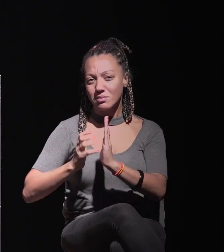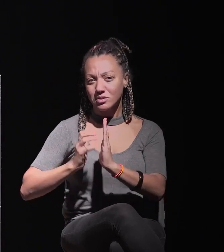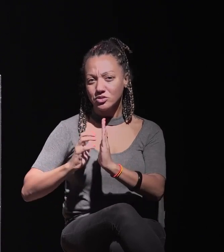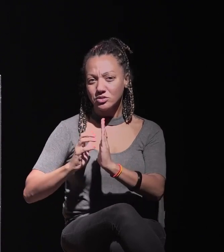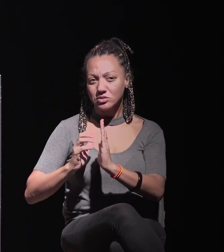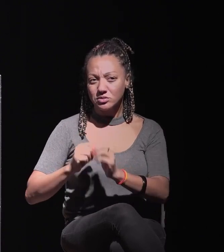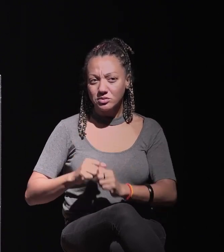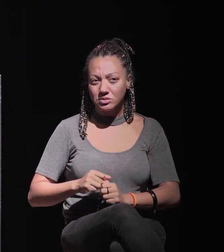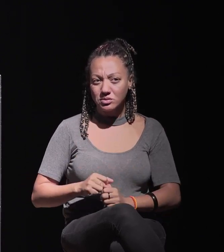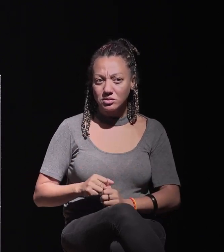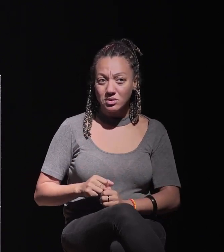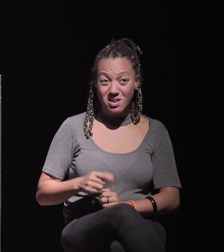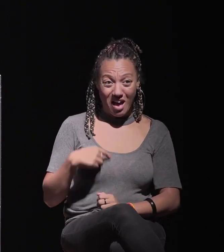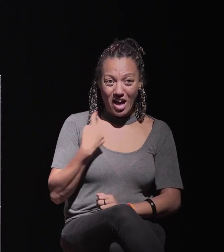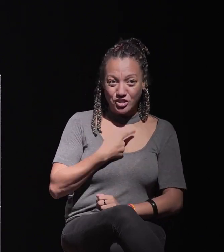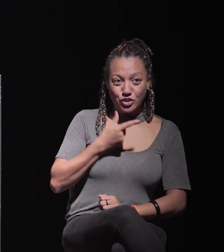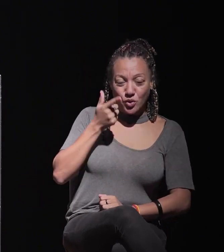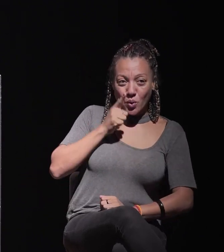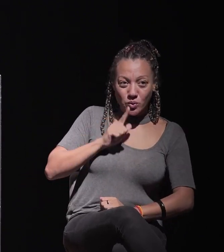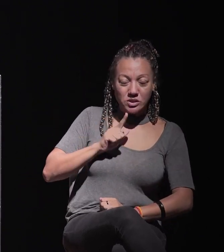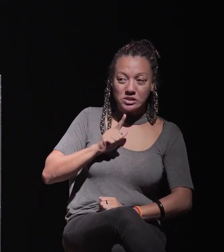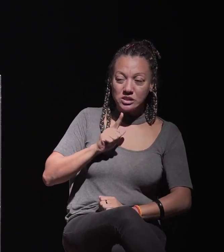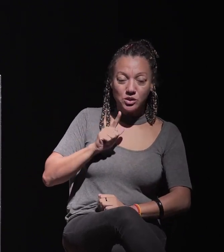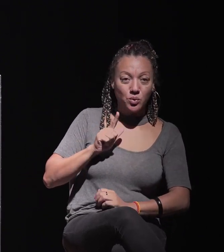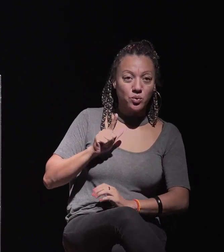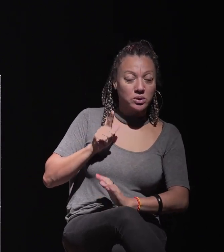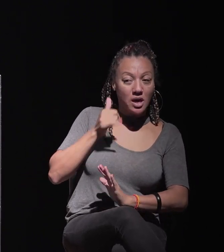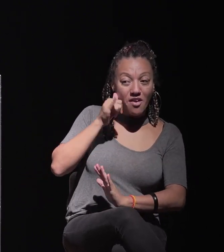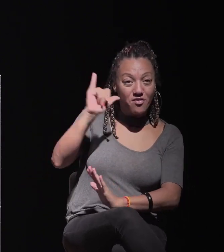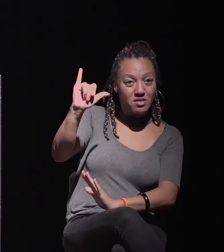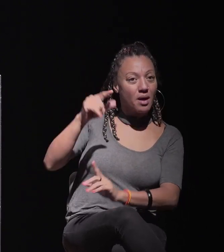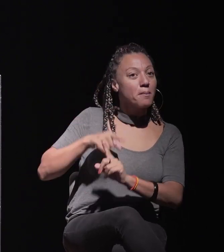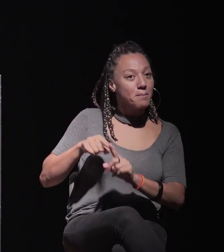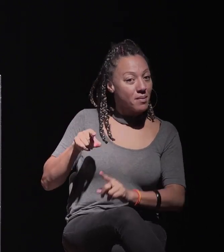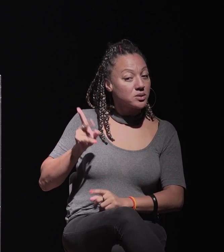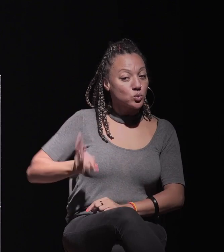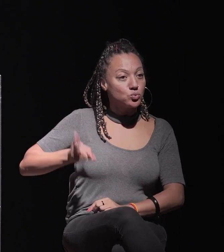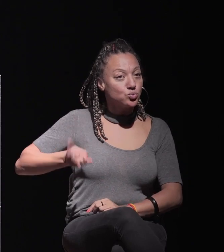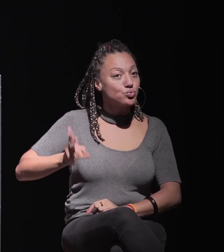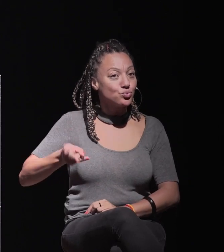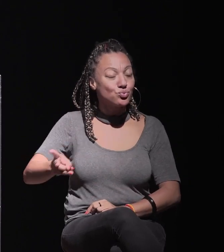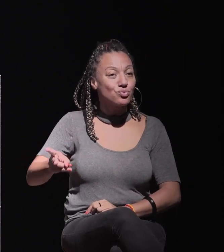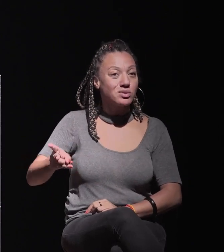temporariamente. Mas ele está aí, batendo na nossa porta, como a reforma da Previdência.